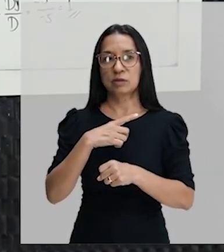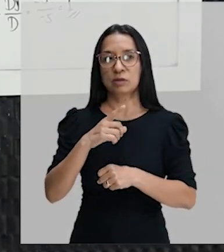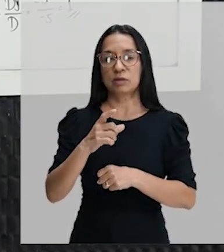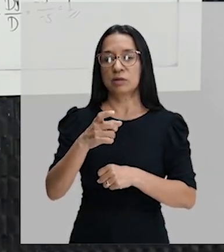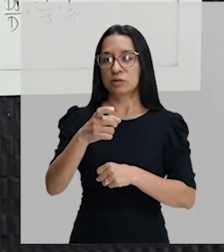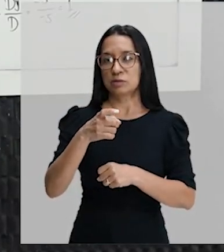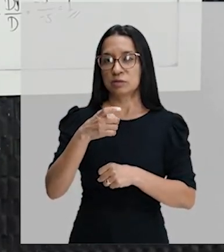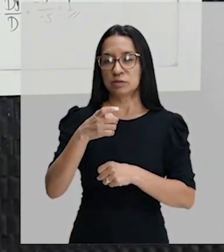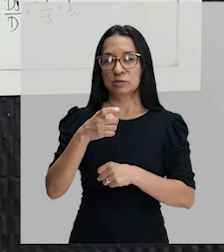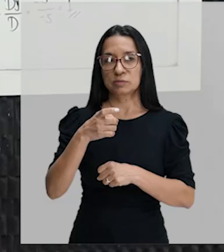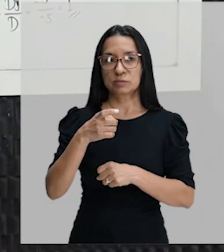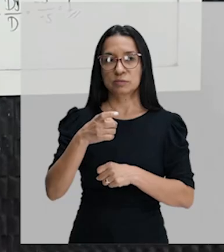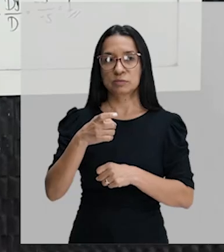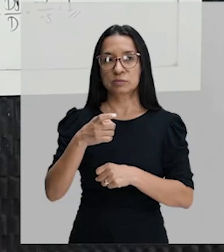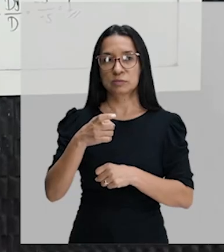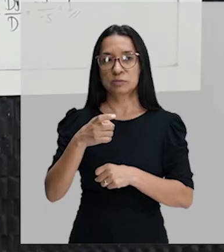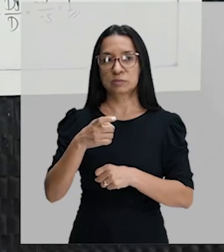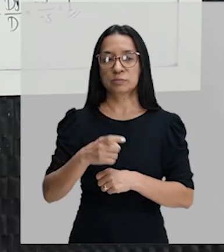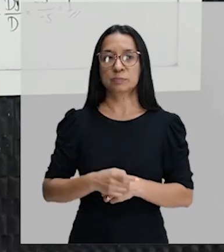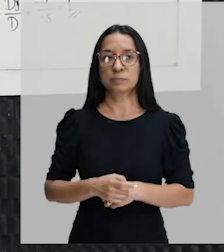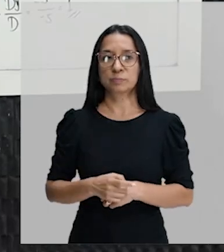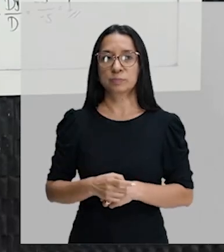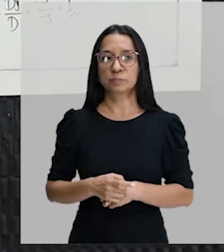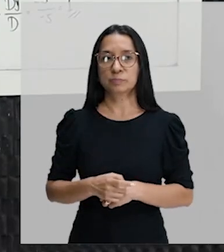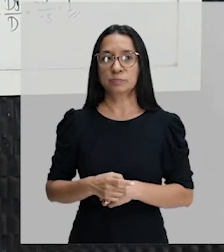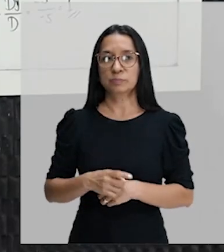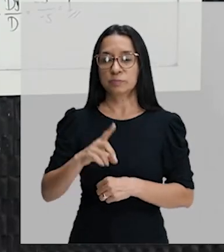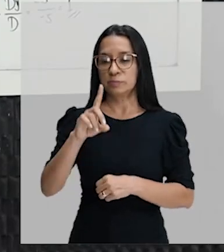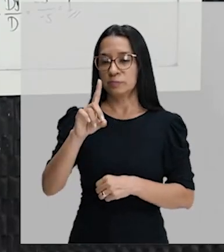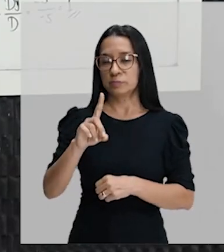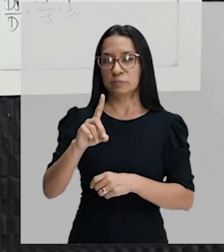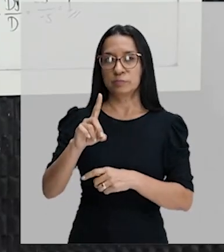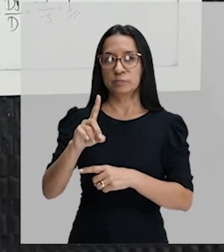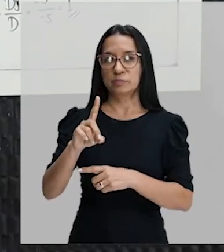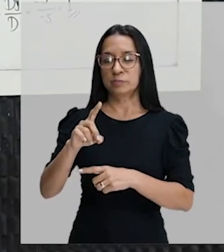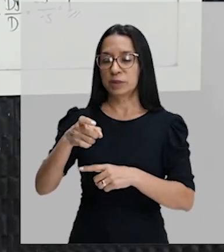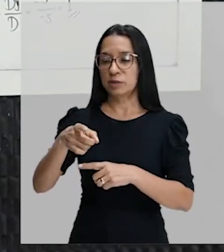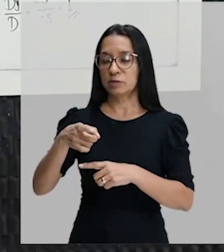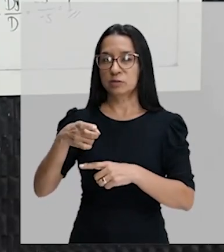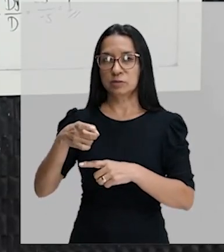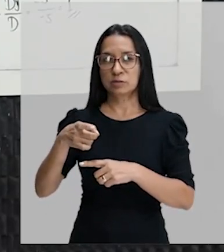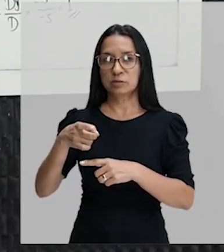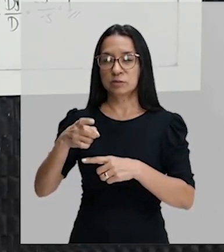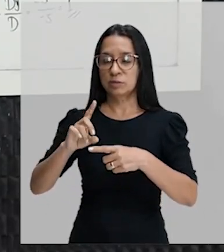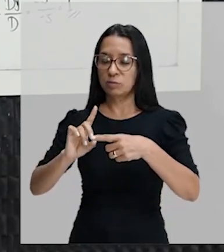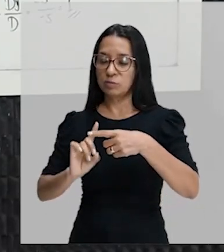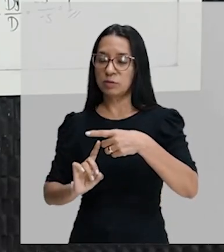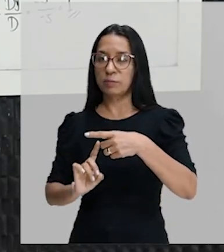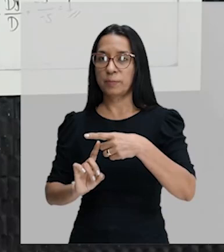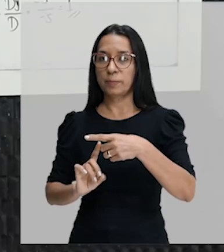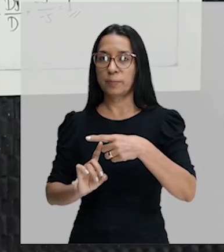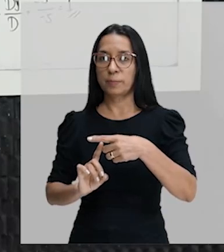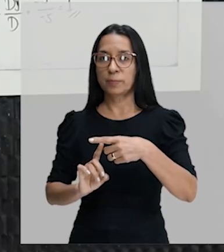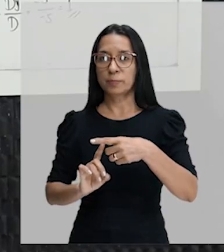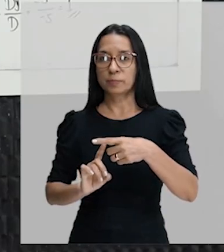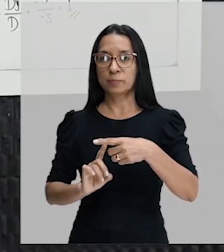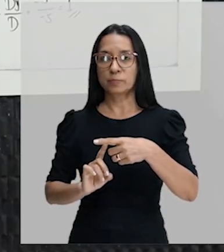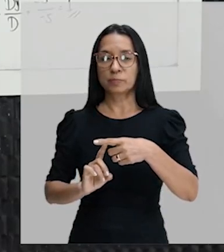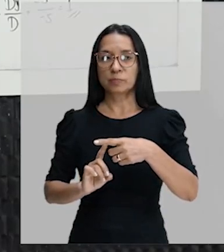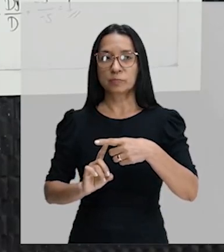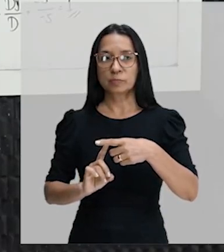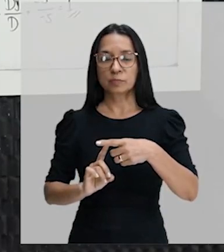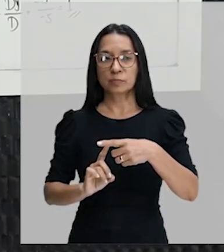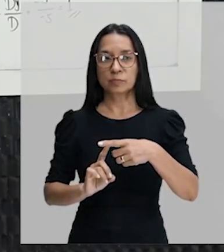a quem? Vai ser o determinante dx sobre o determinante da matriz incompleta.